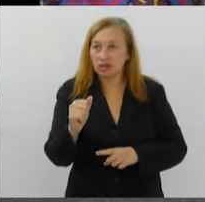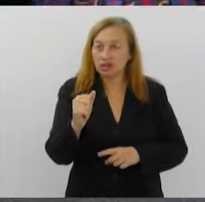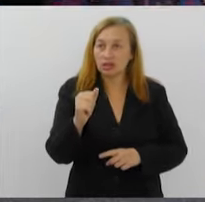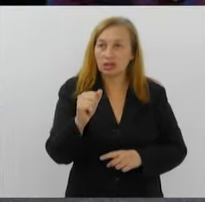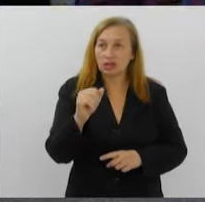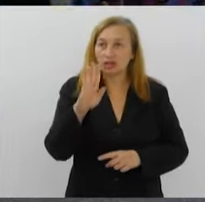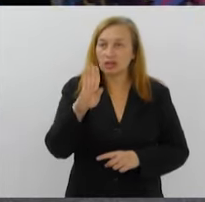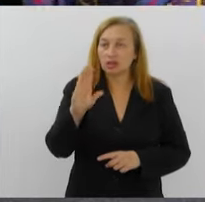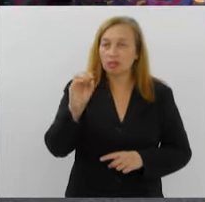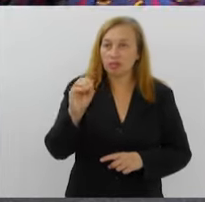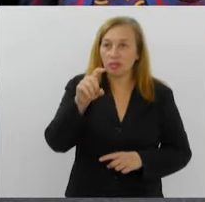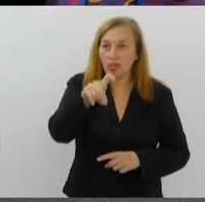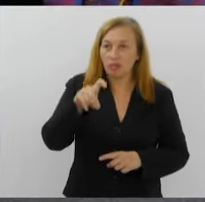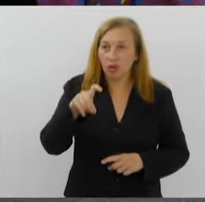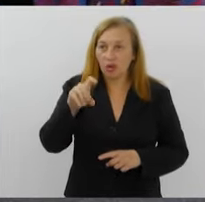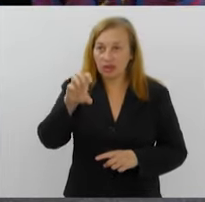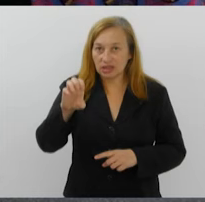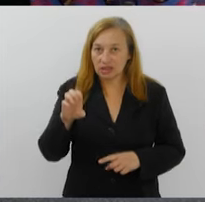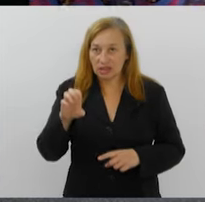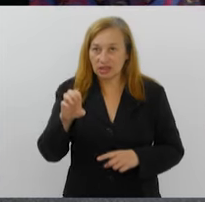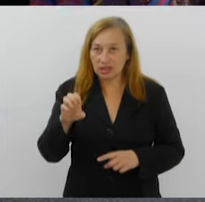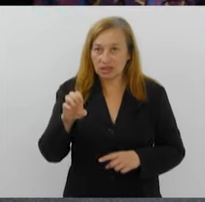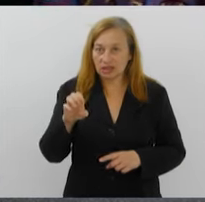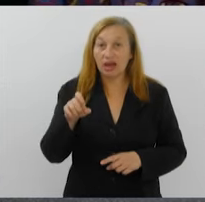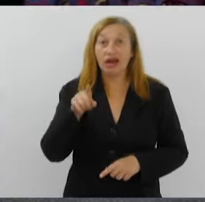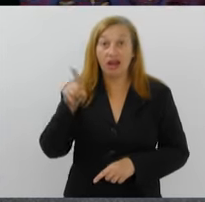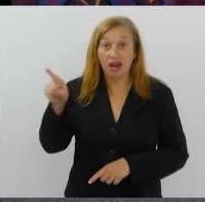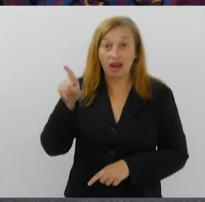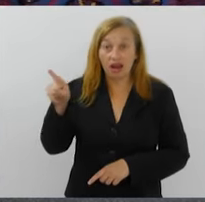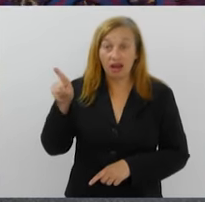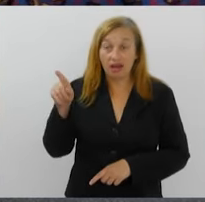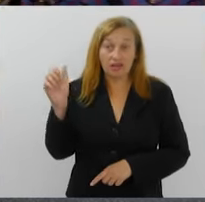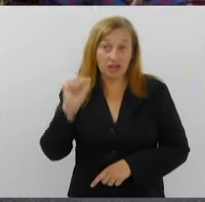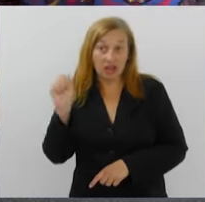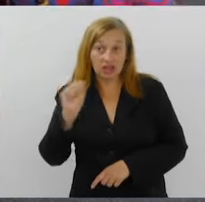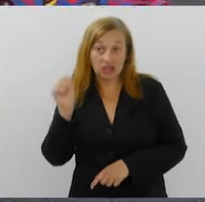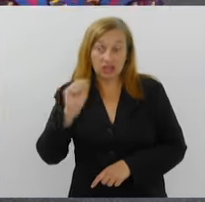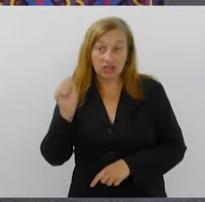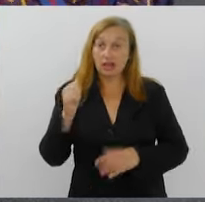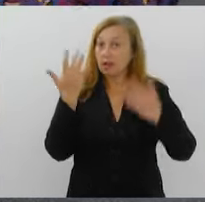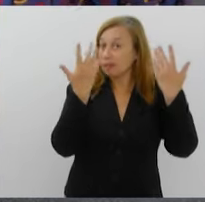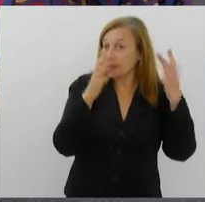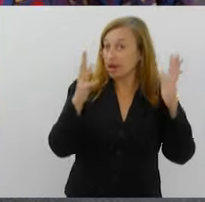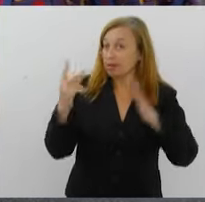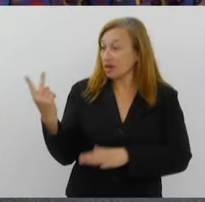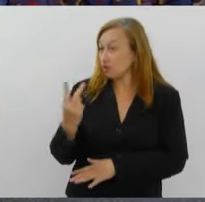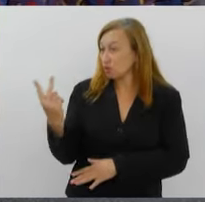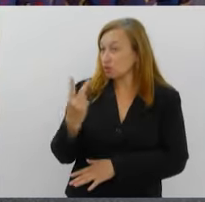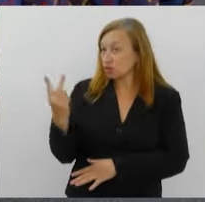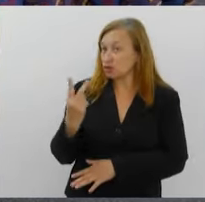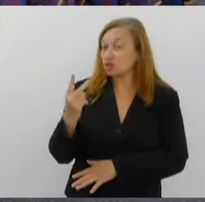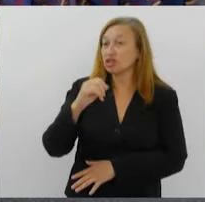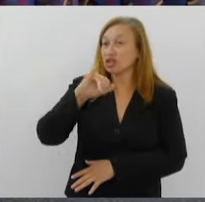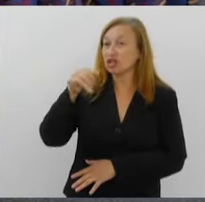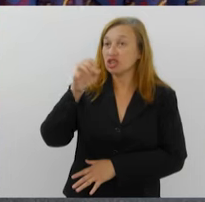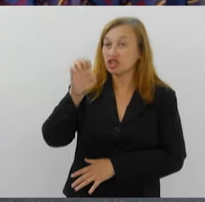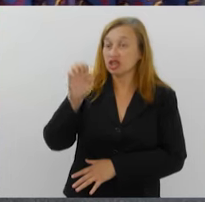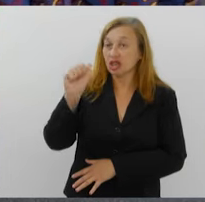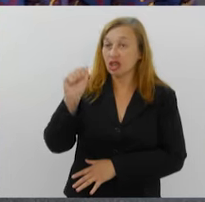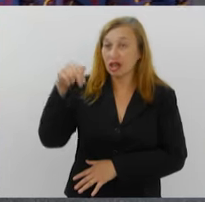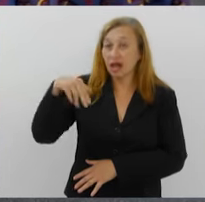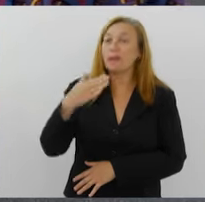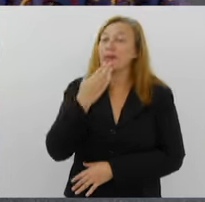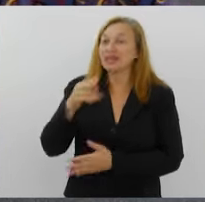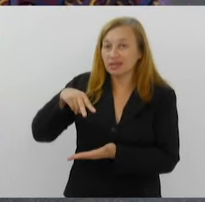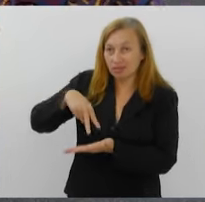período agora. Eu queria registrar a presença do Djalma, do Lucas e do Jean. Jean, eu queria pedir para você ficar de pé também.